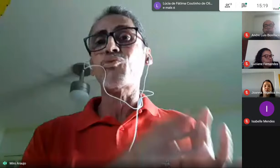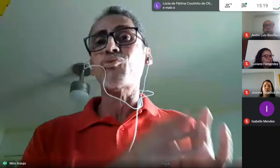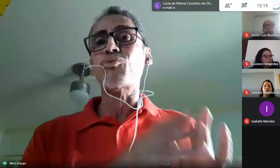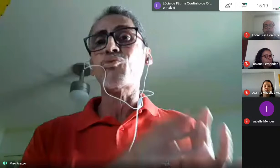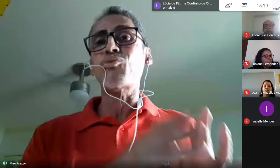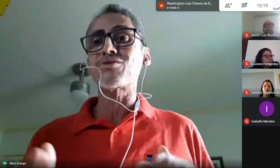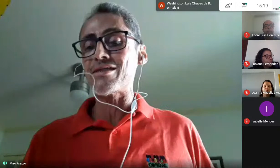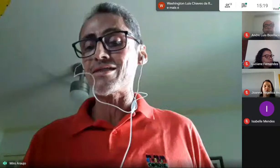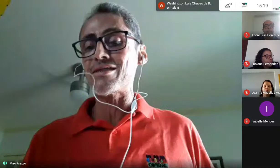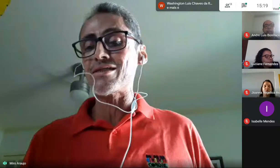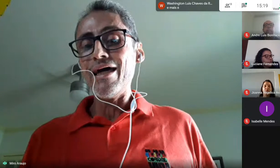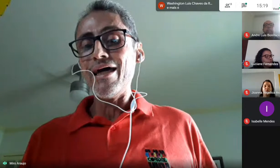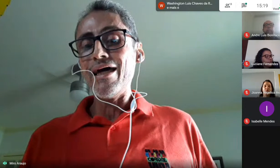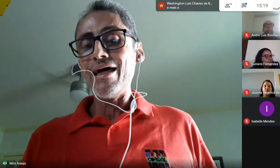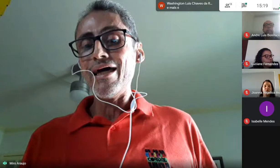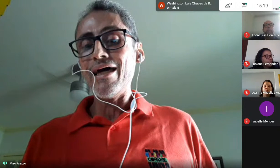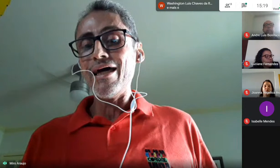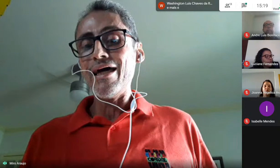isso seja